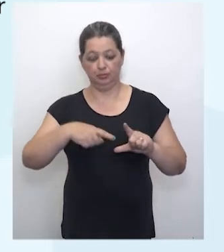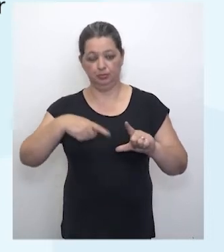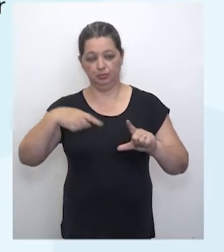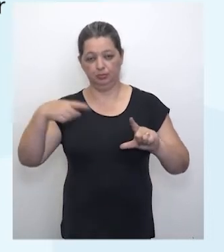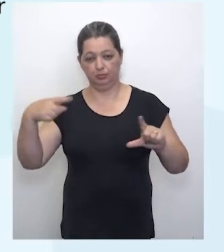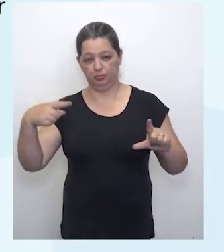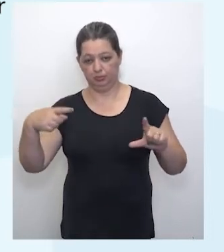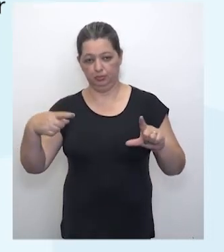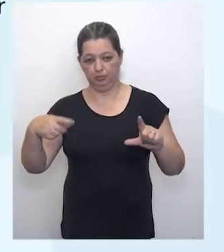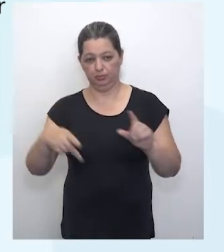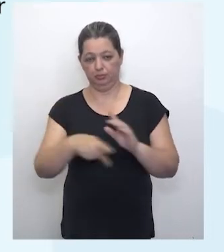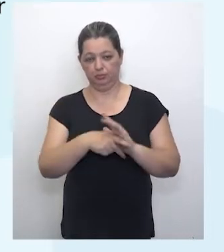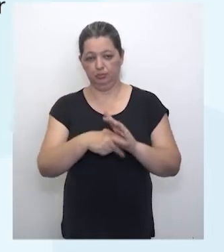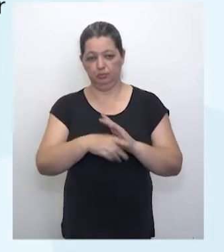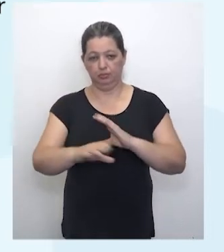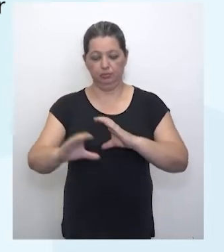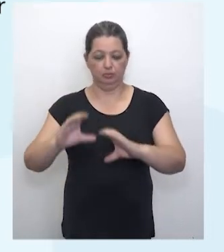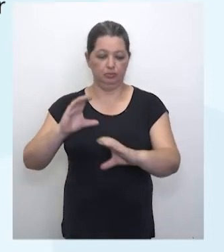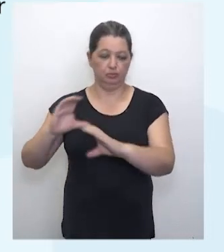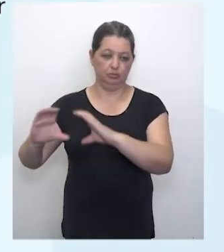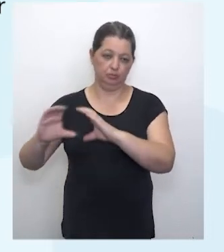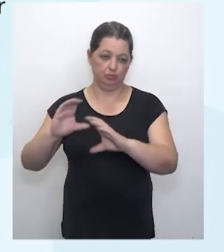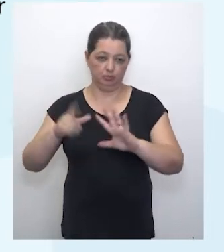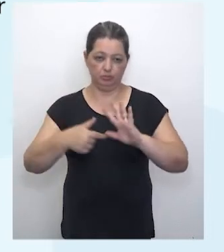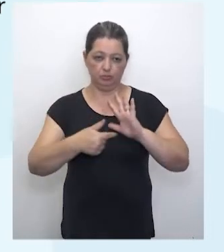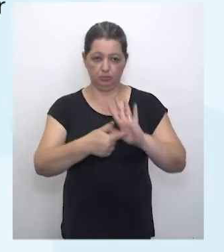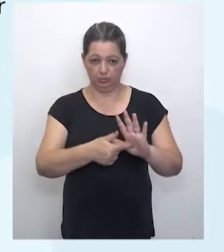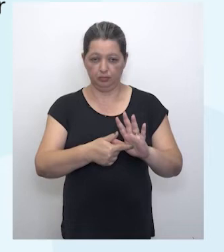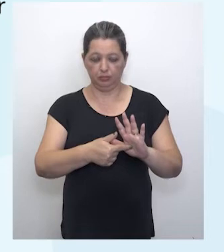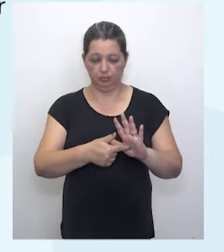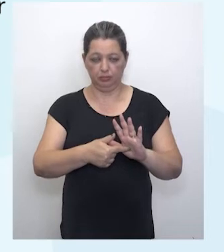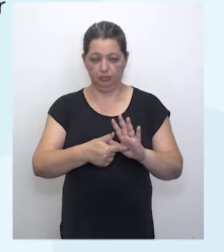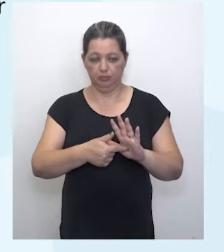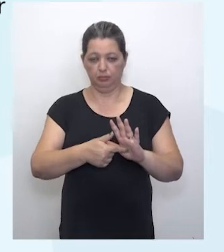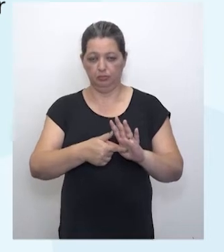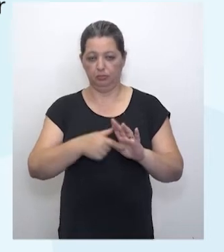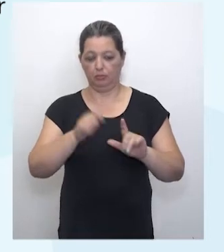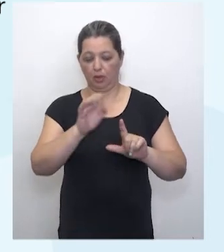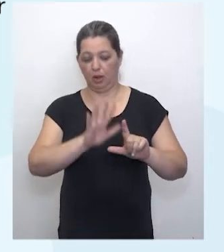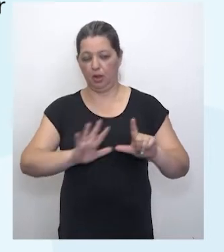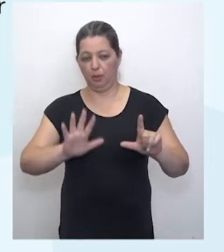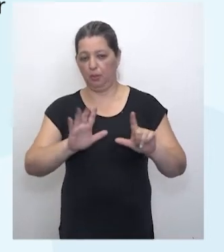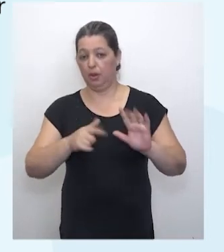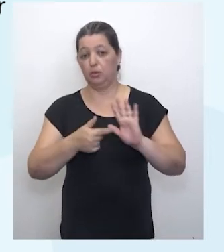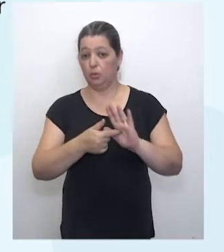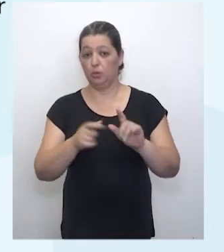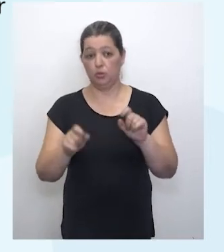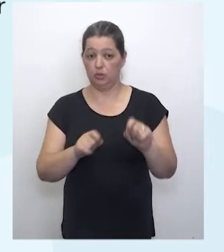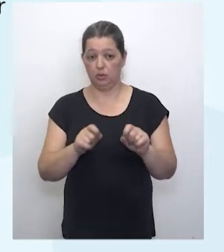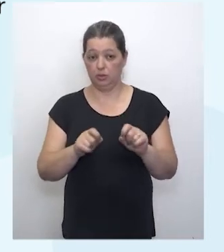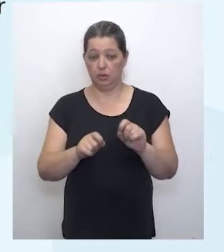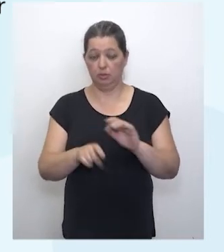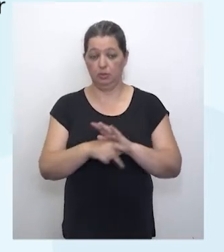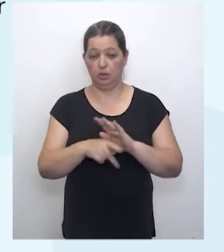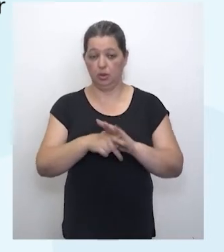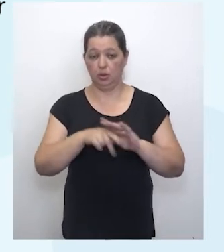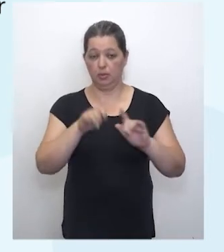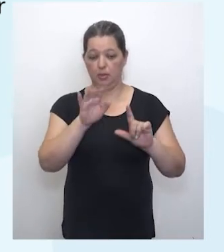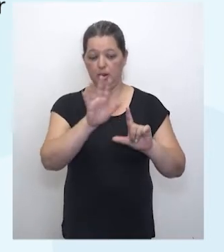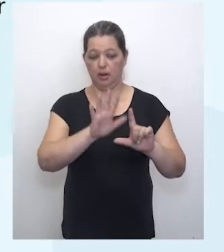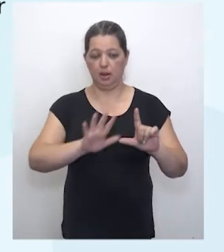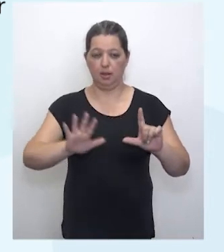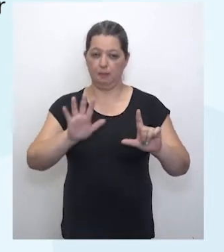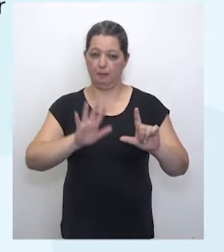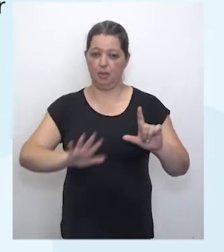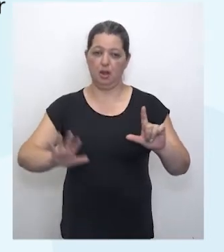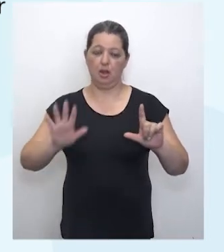meios de comunicação, eles costumam ilustrar gráficos com imagens